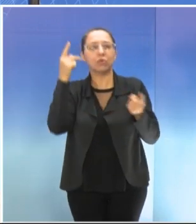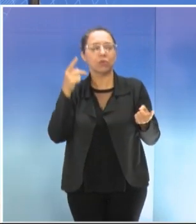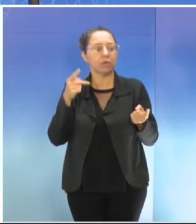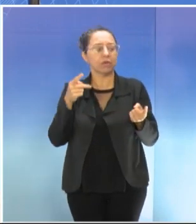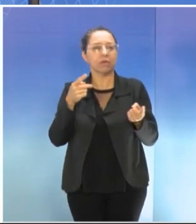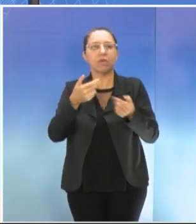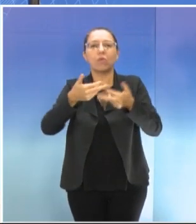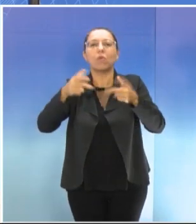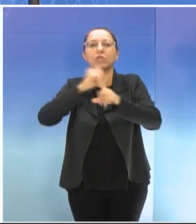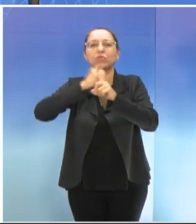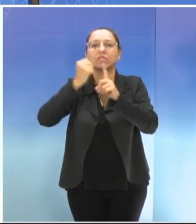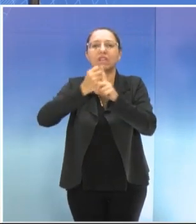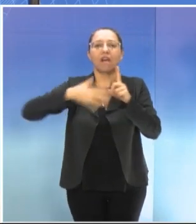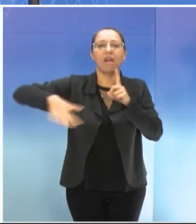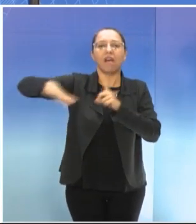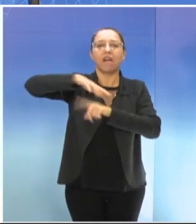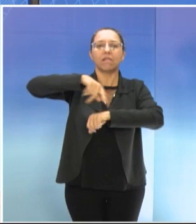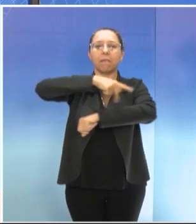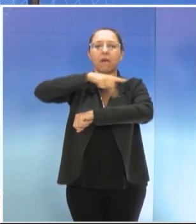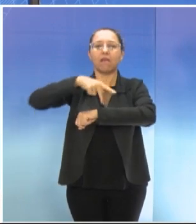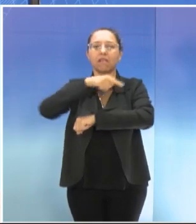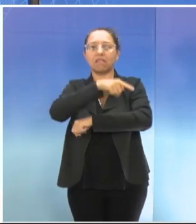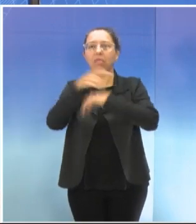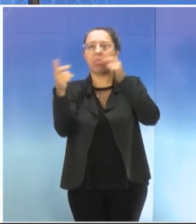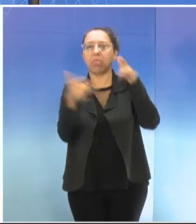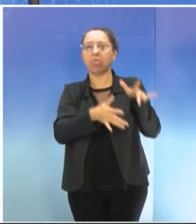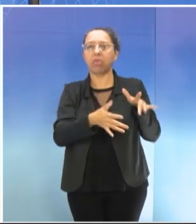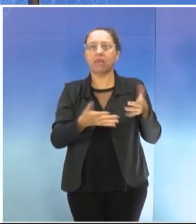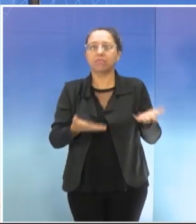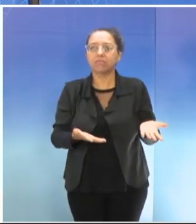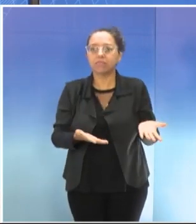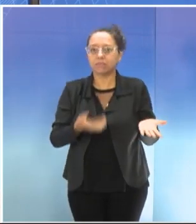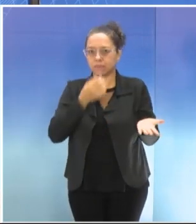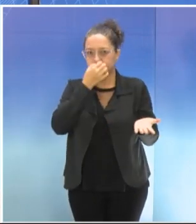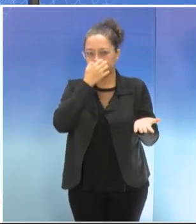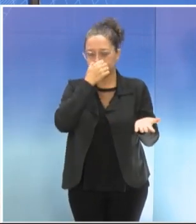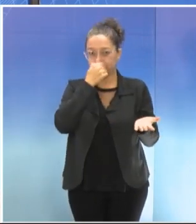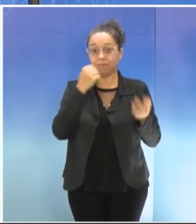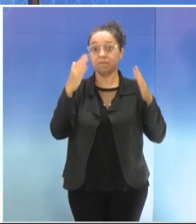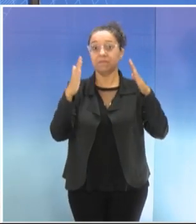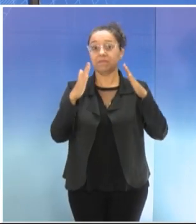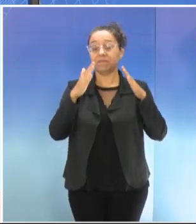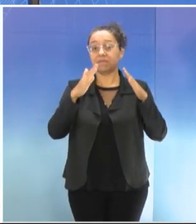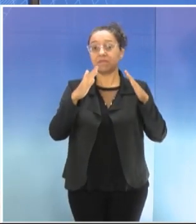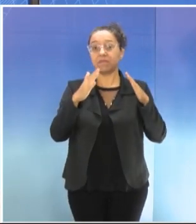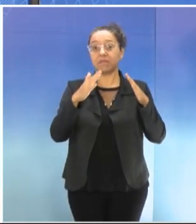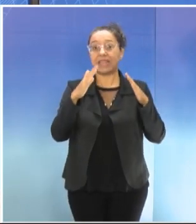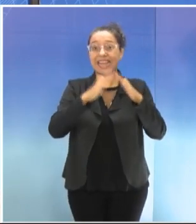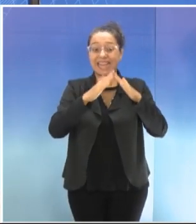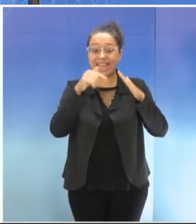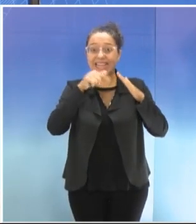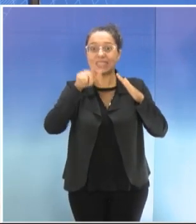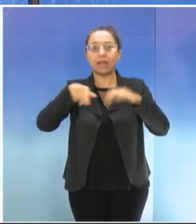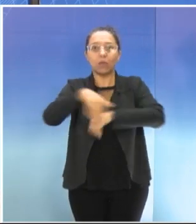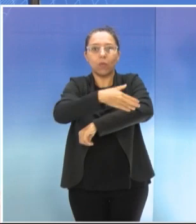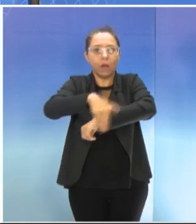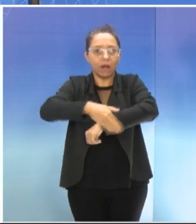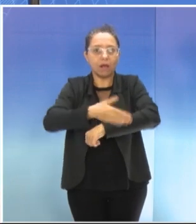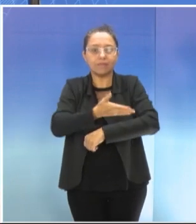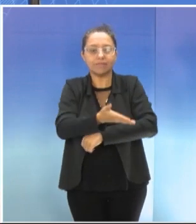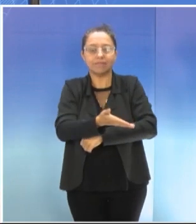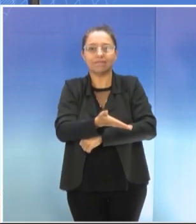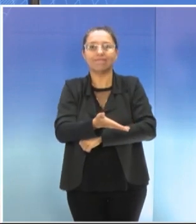está aí? Quais foram as condições sociais de um país que faz com que um indivíduo, um sujeito, more na